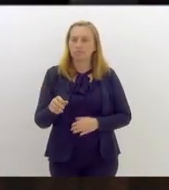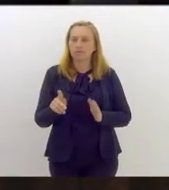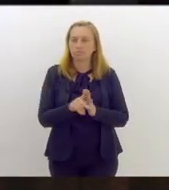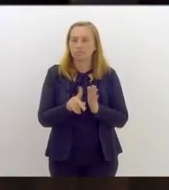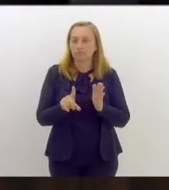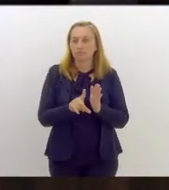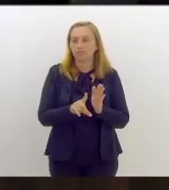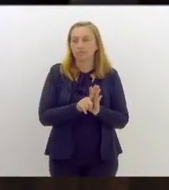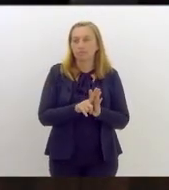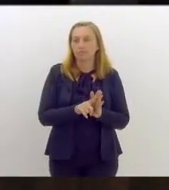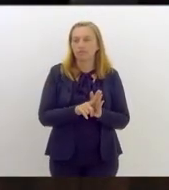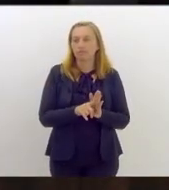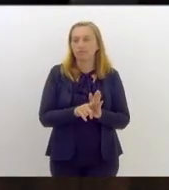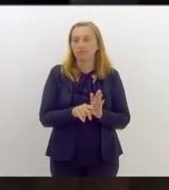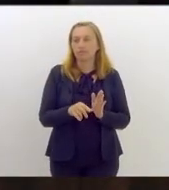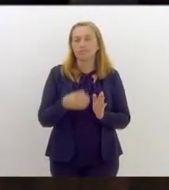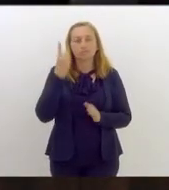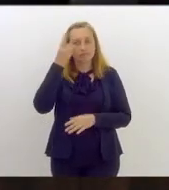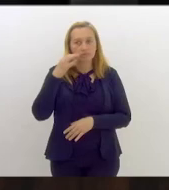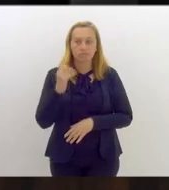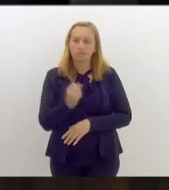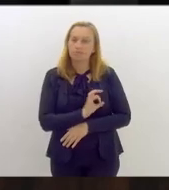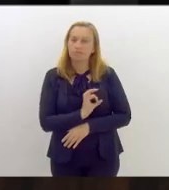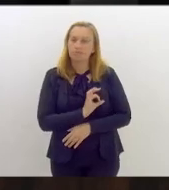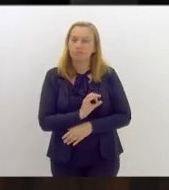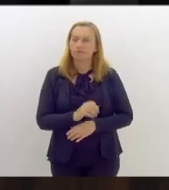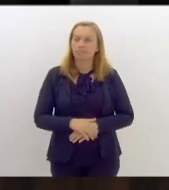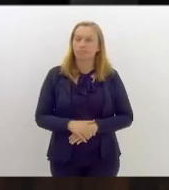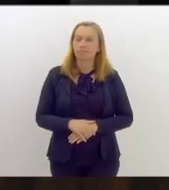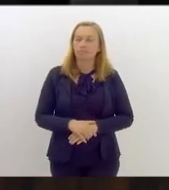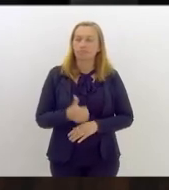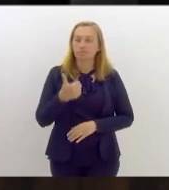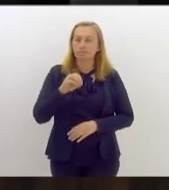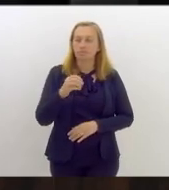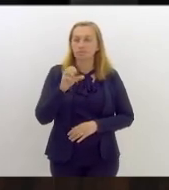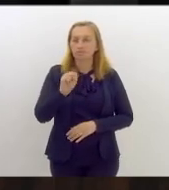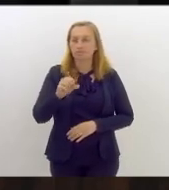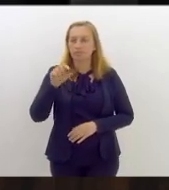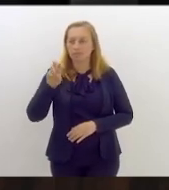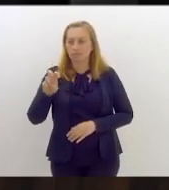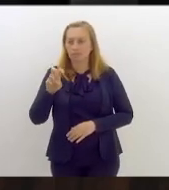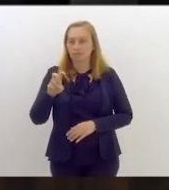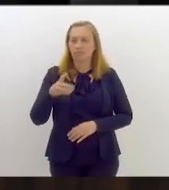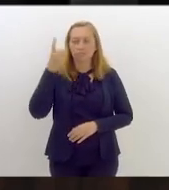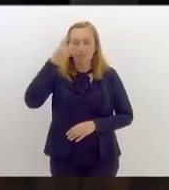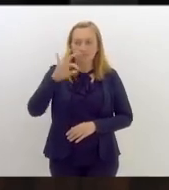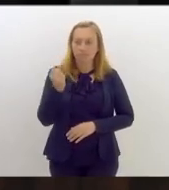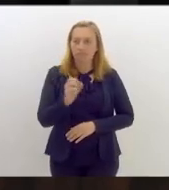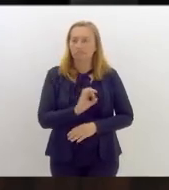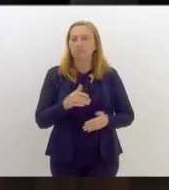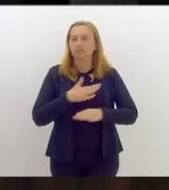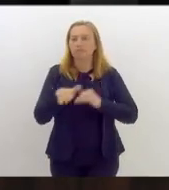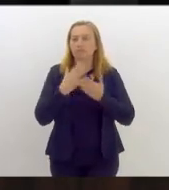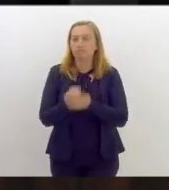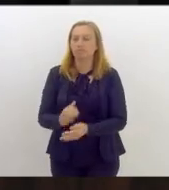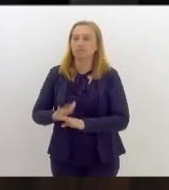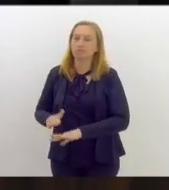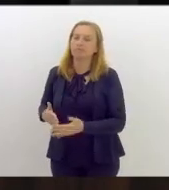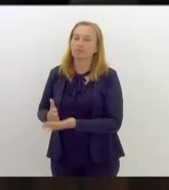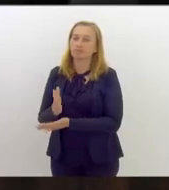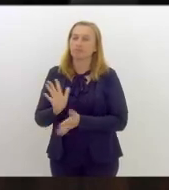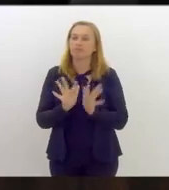de lei 23315, deputada Marta Rocha, 108515, deputada Marta Rocha. Senhores que aprovam, nesse como estão